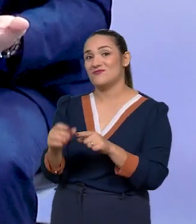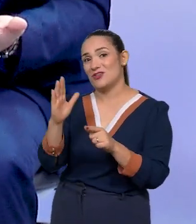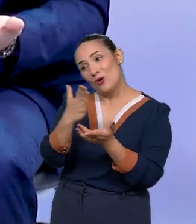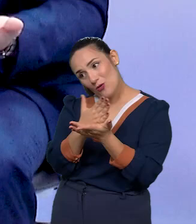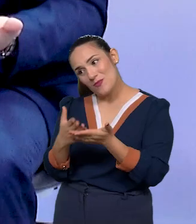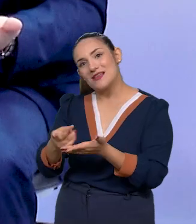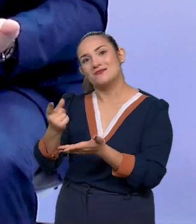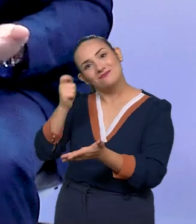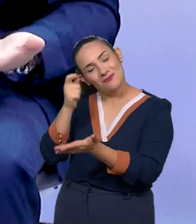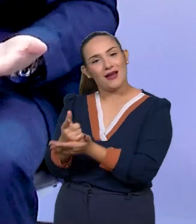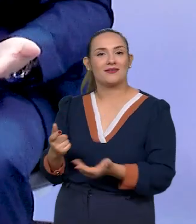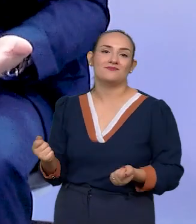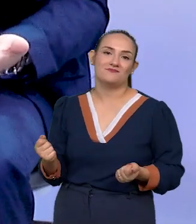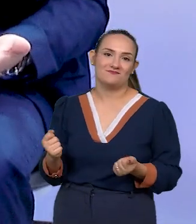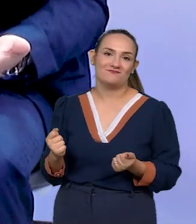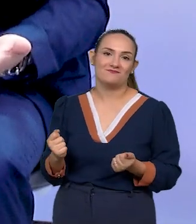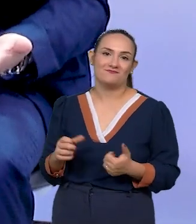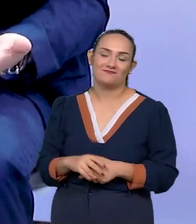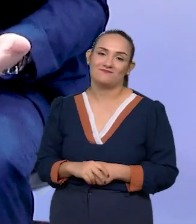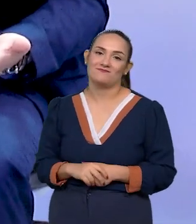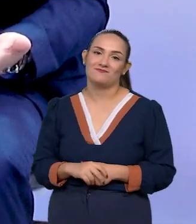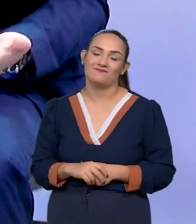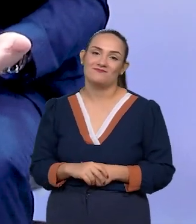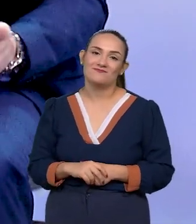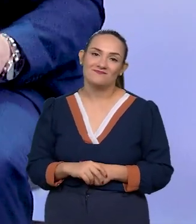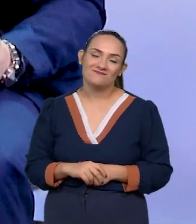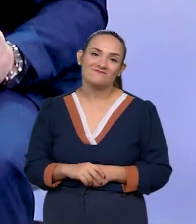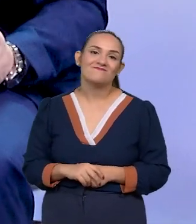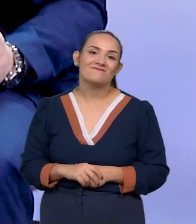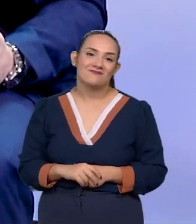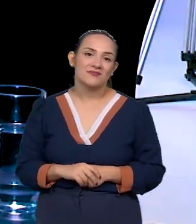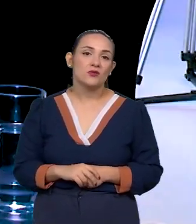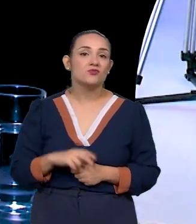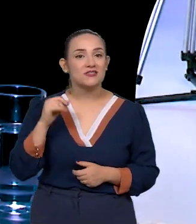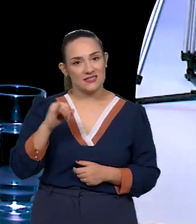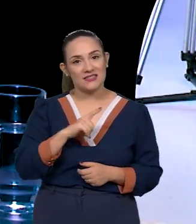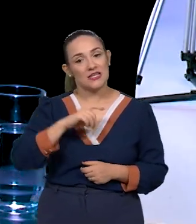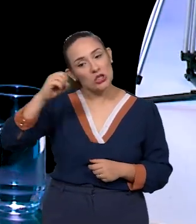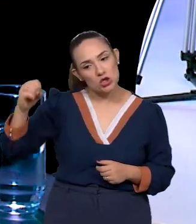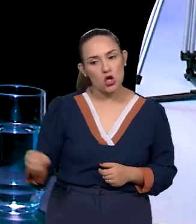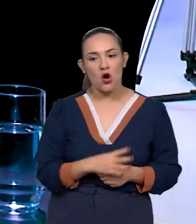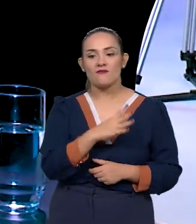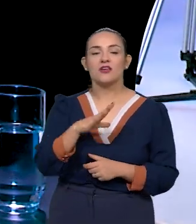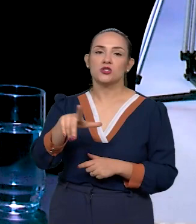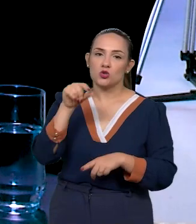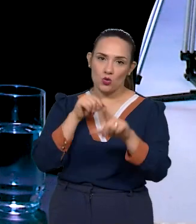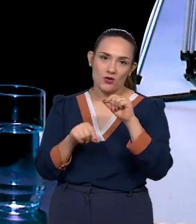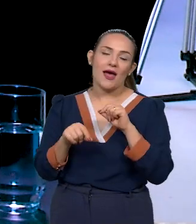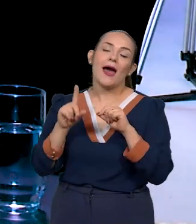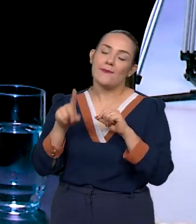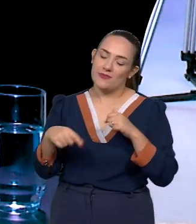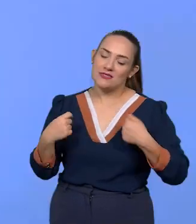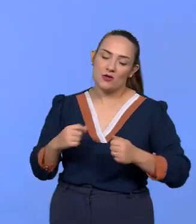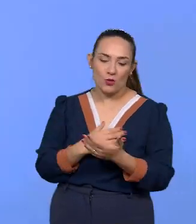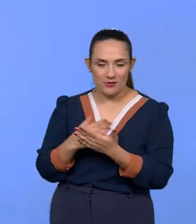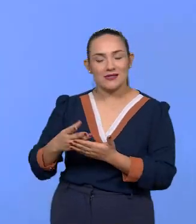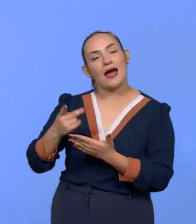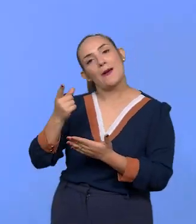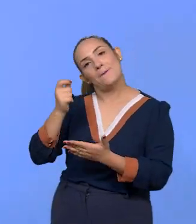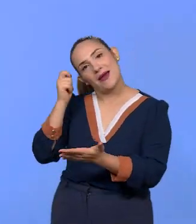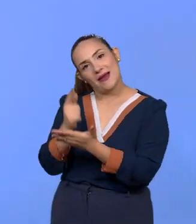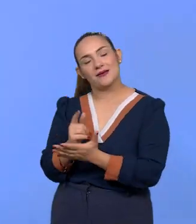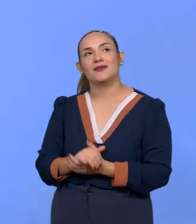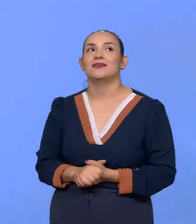partir daquela data, o fisco passa a cobrar. Novamente. A partir da data da nova decisão. Da nova decisão. É isso que a gente